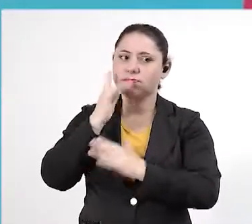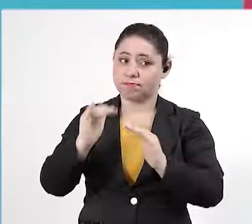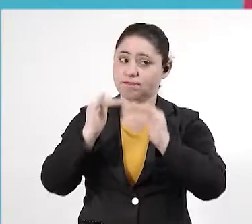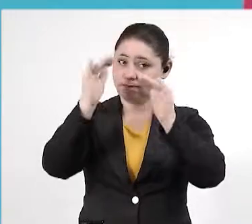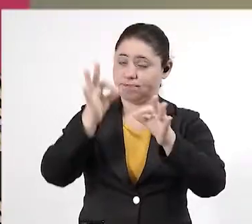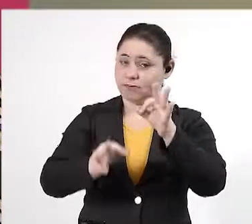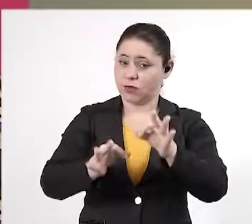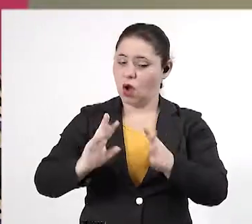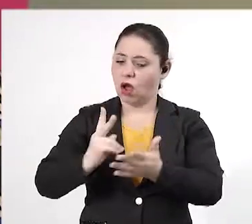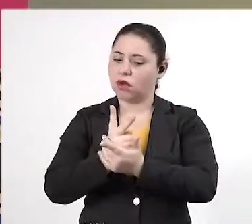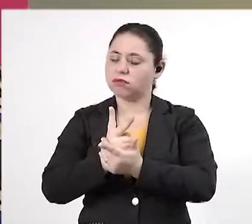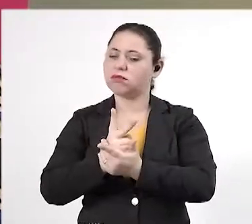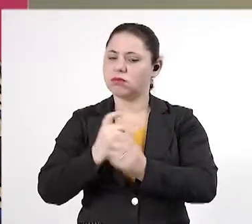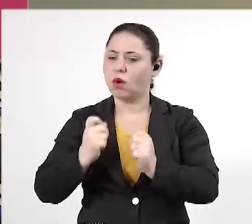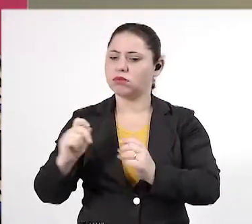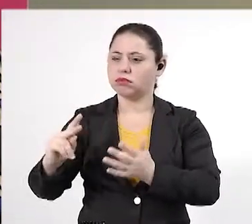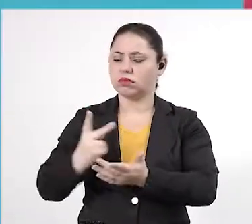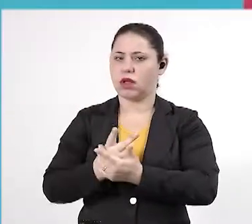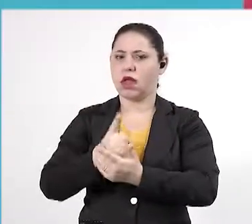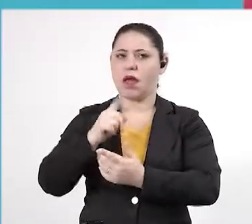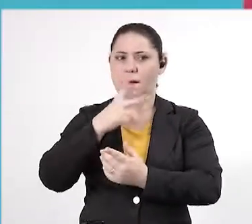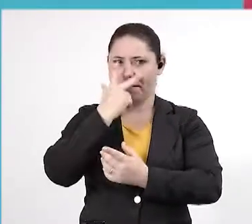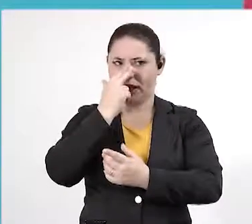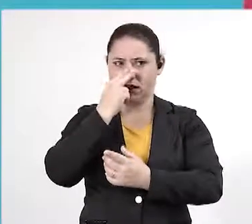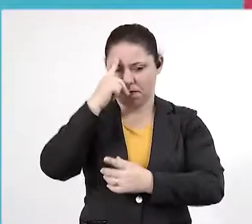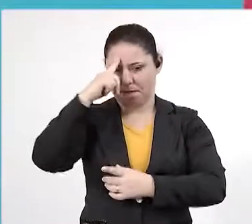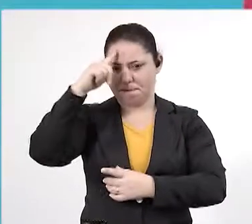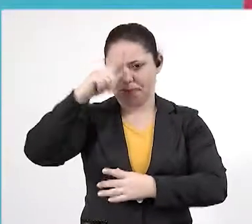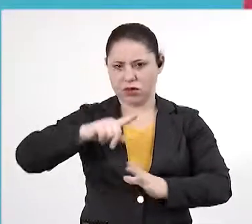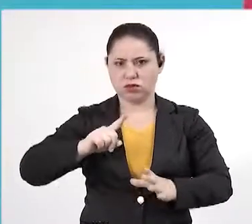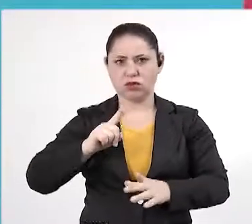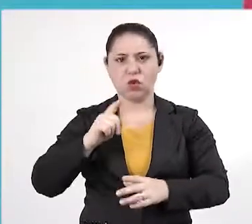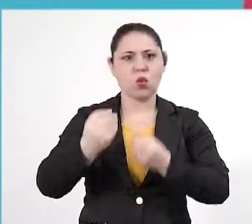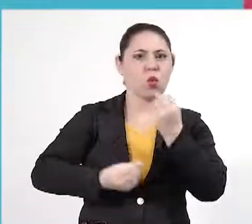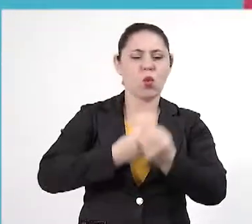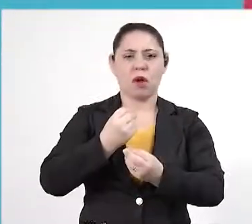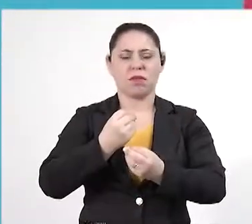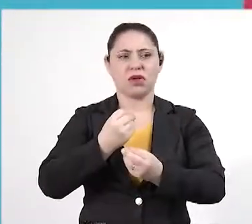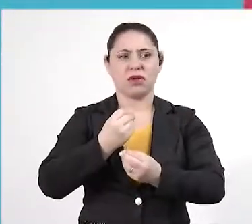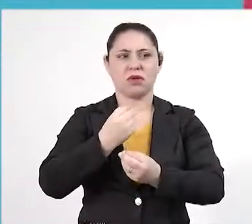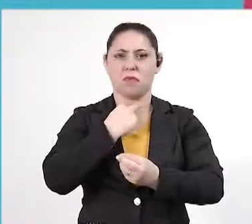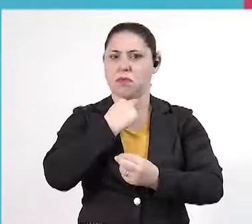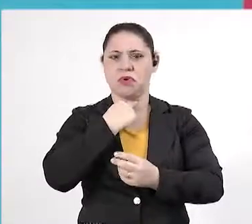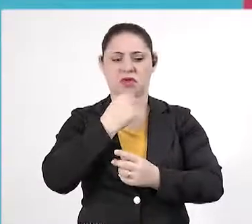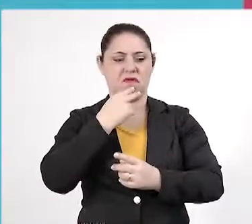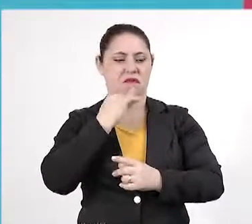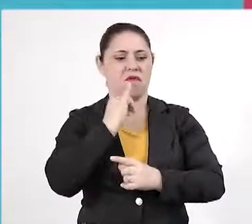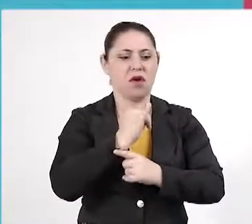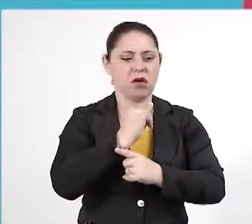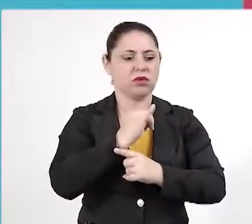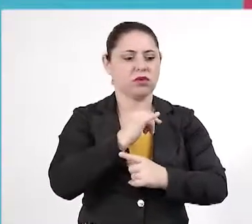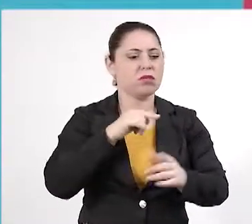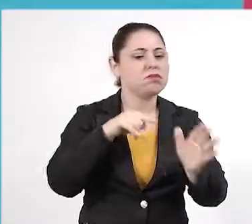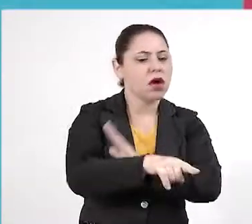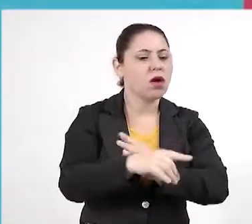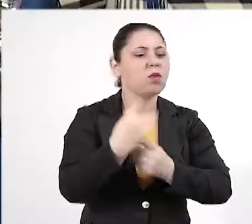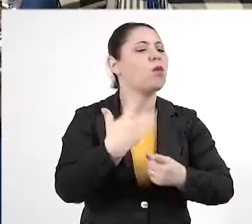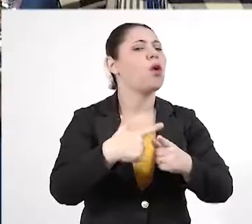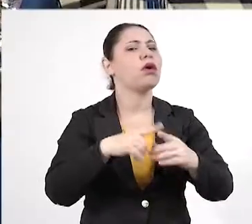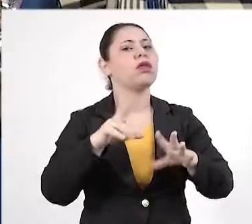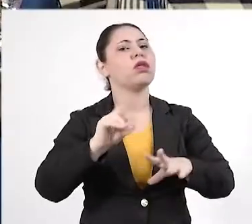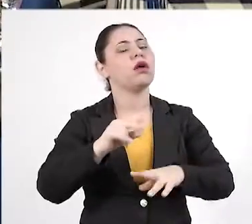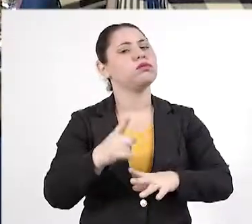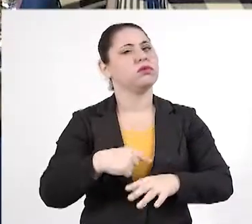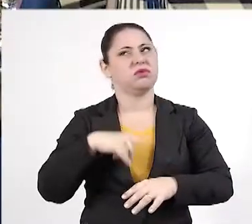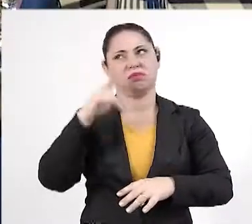corrija se eu estiver errada, mas era um domínio, e isso pouco poderia ser questionado no judiciário. Então, eu